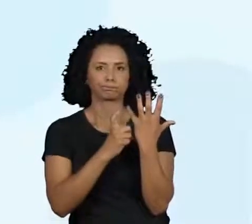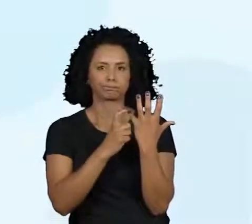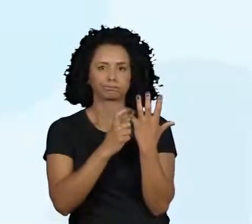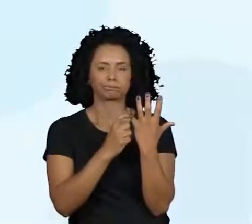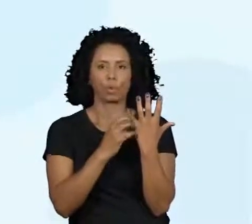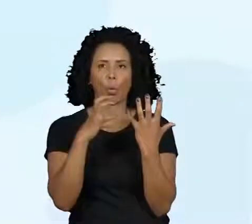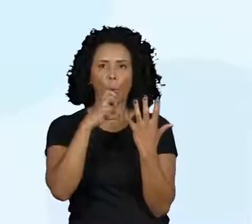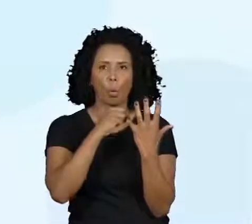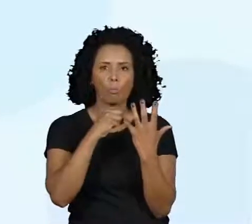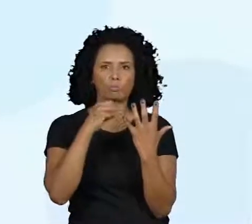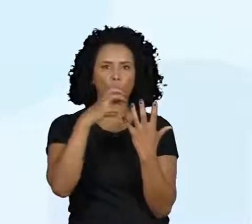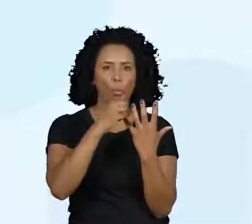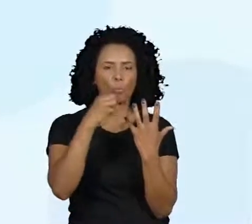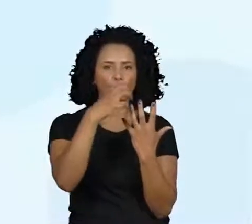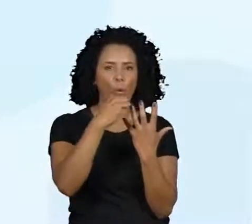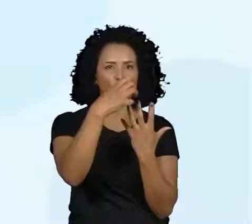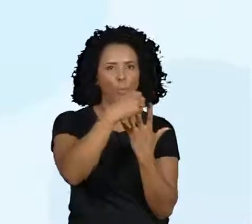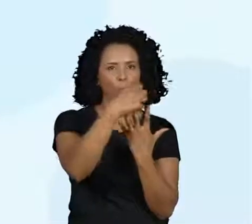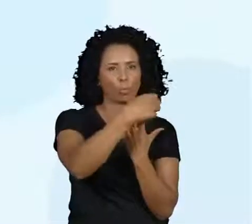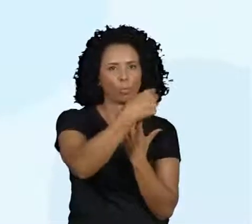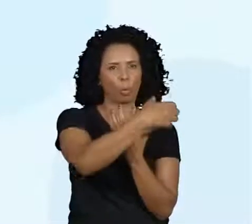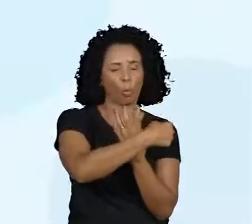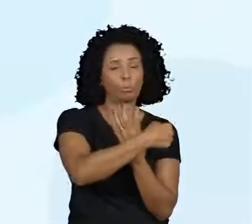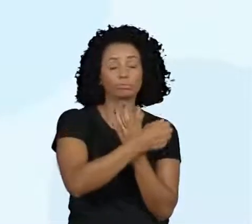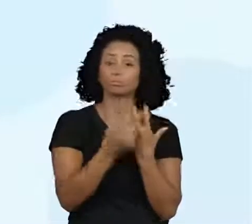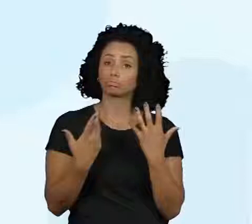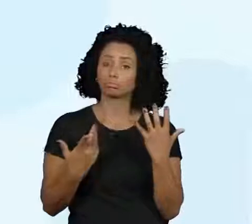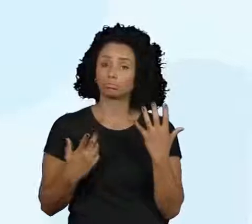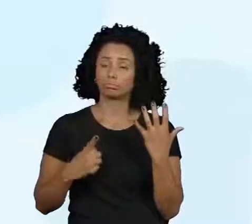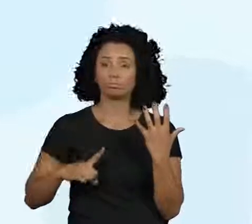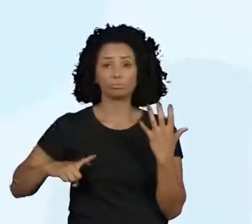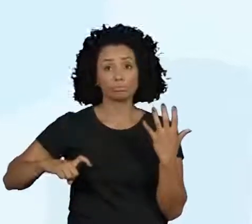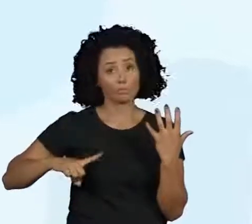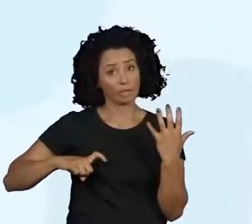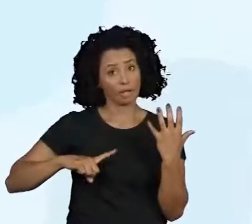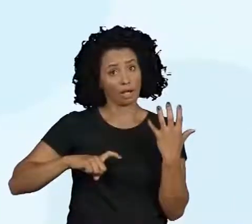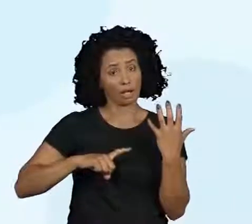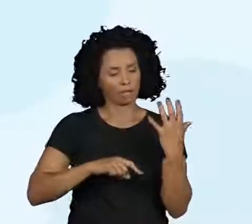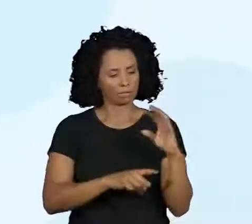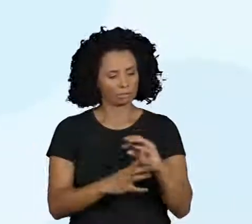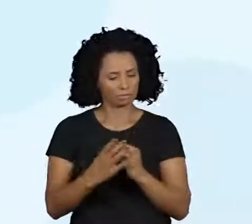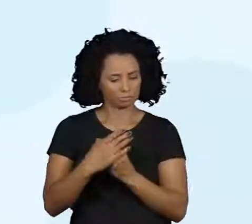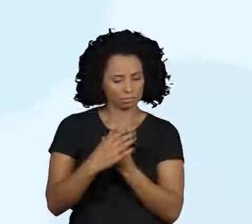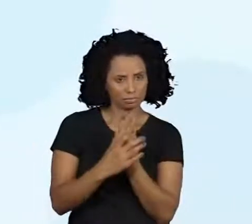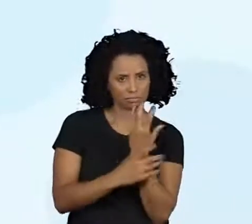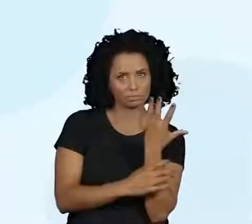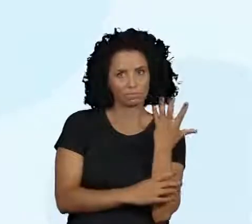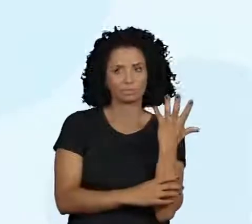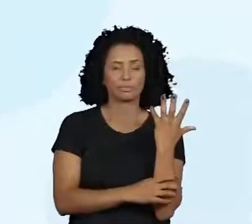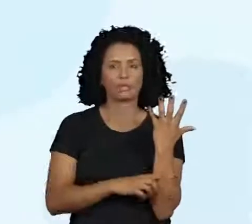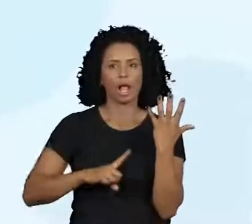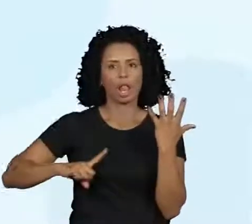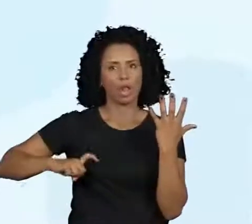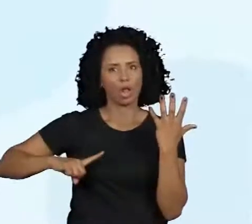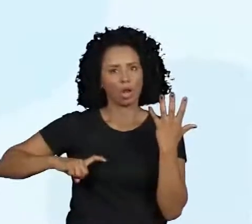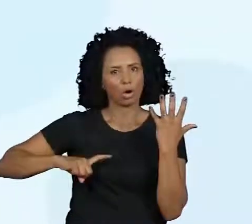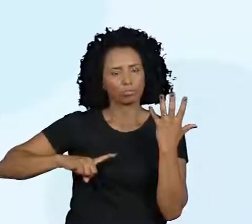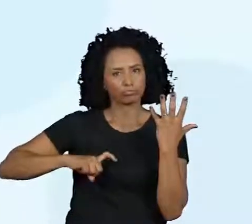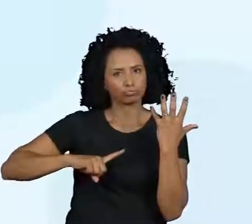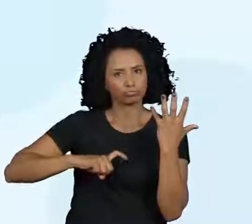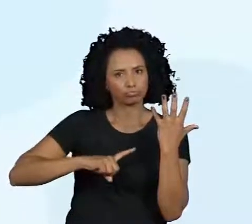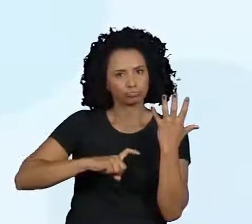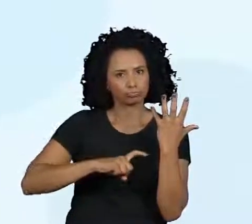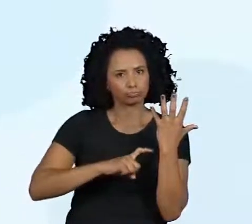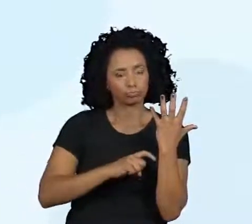consumidor. Então, a gente tem aqui a lesma. A lesma, ela se alimenta da planta, então ela é uma